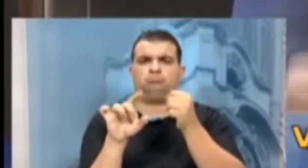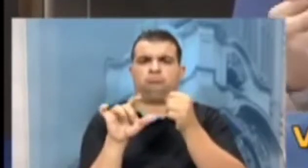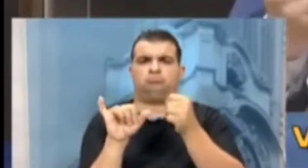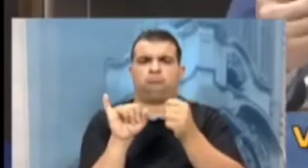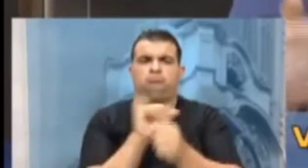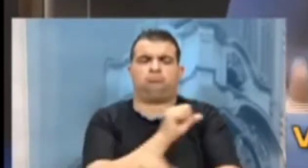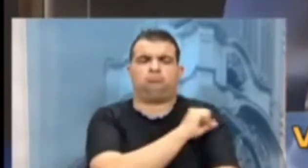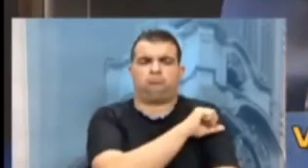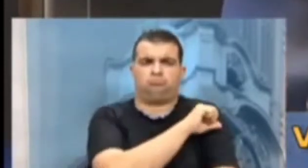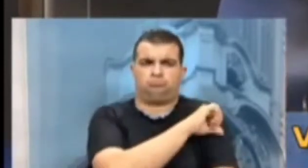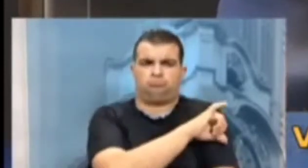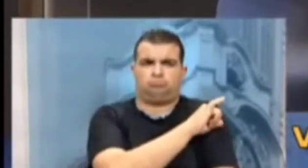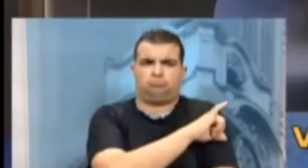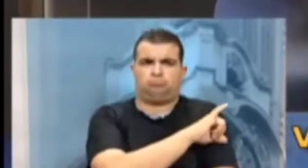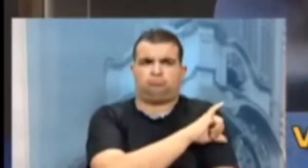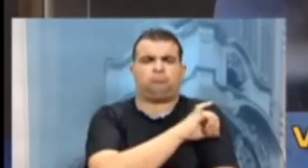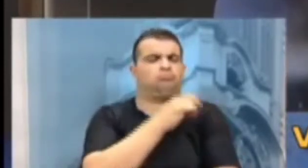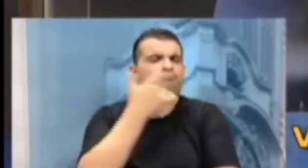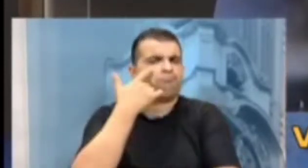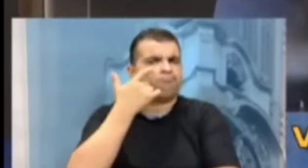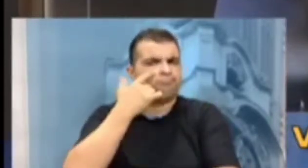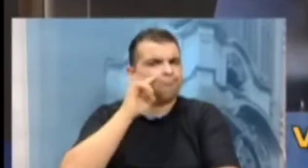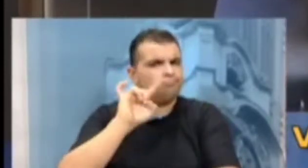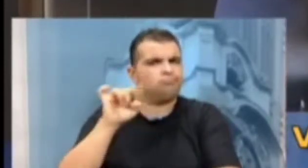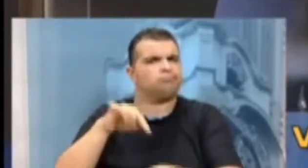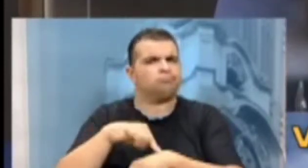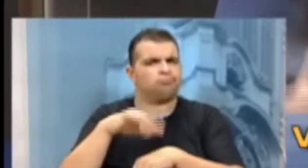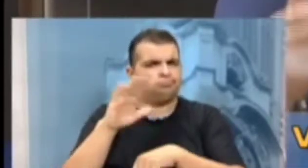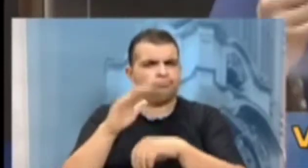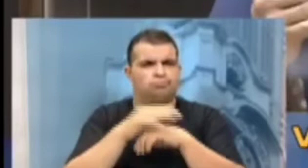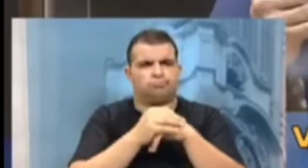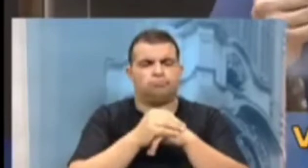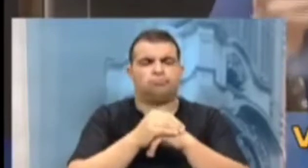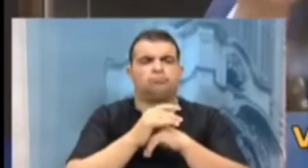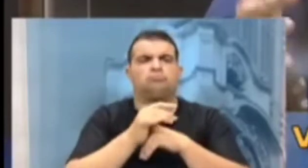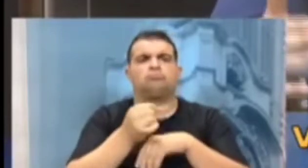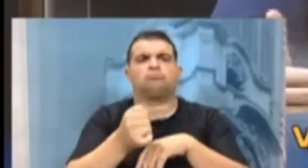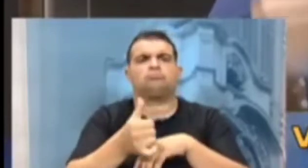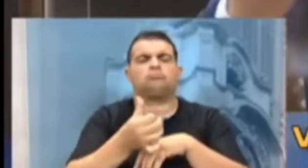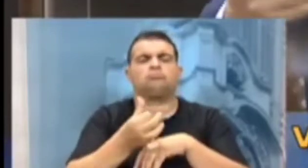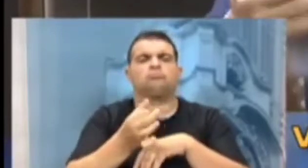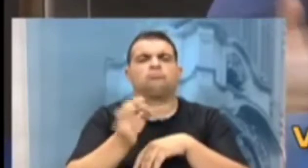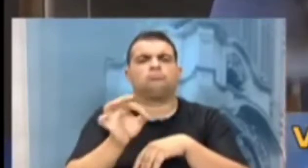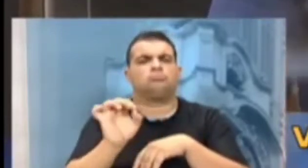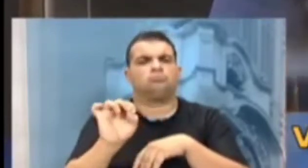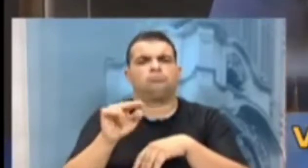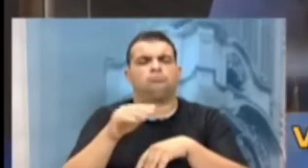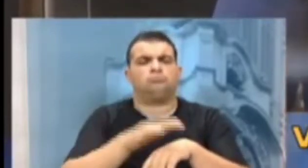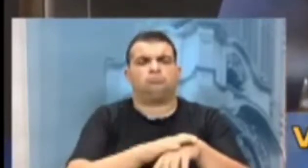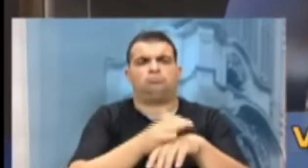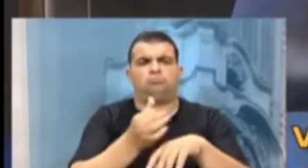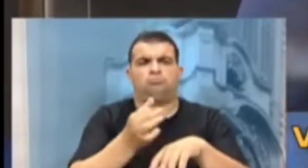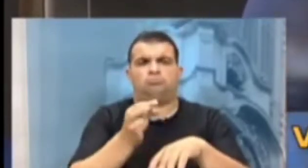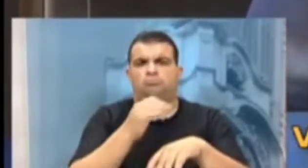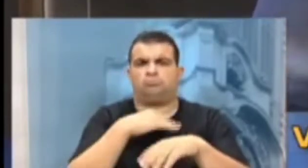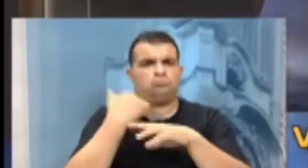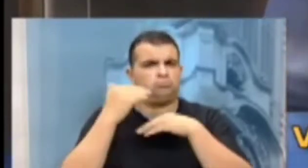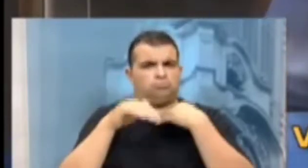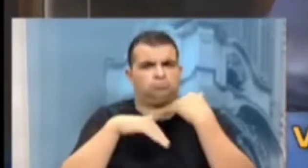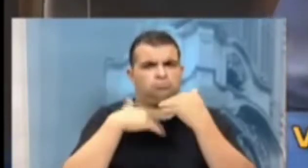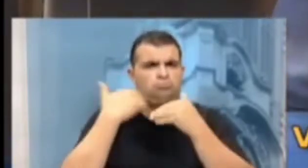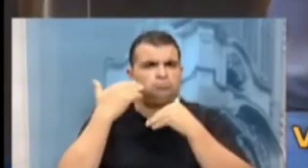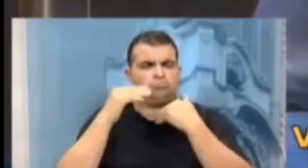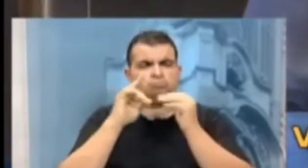o que nós não víamos há muito tempo e com quase 60 ou mais de 60 mortos